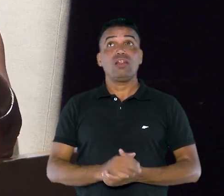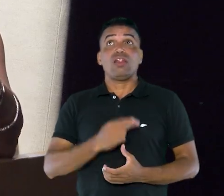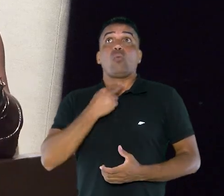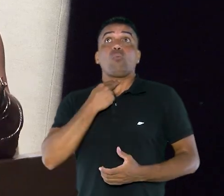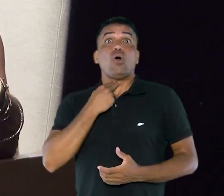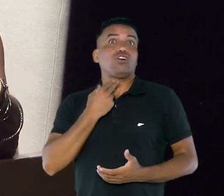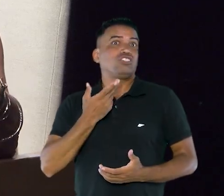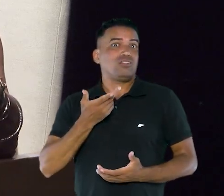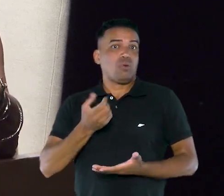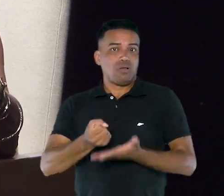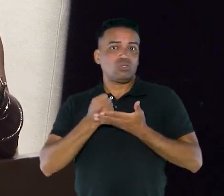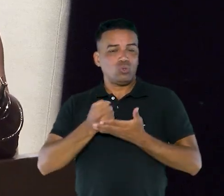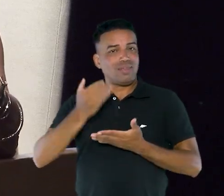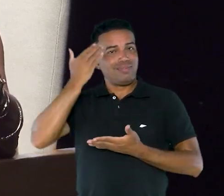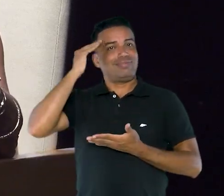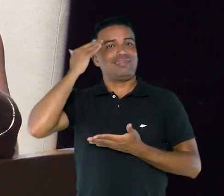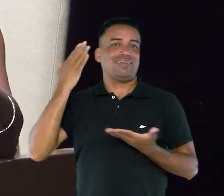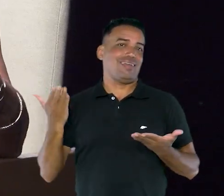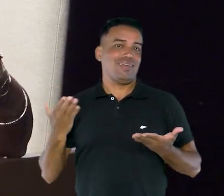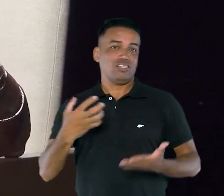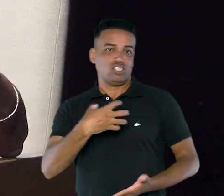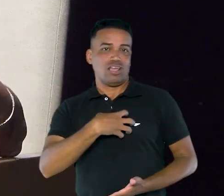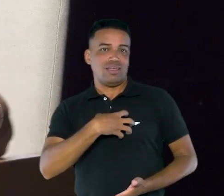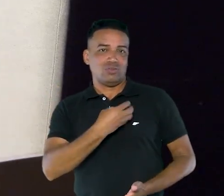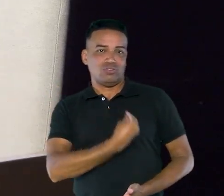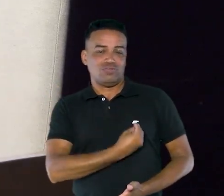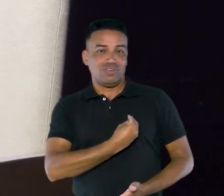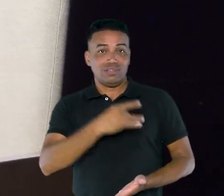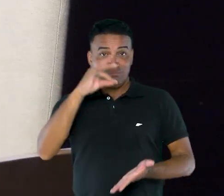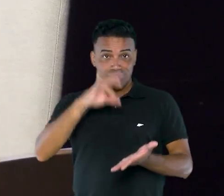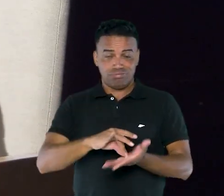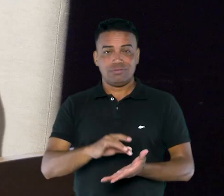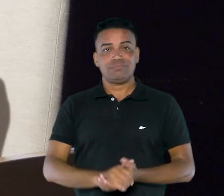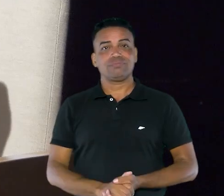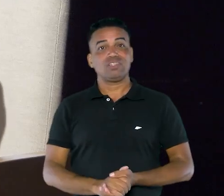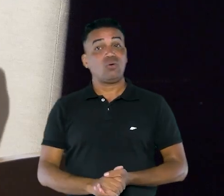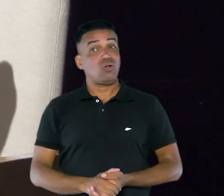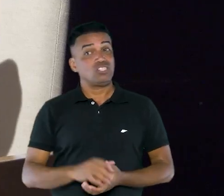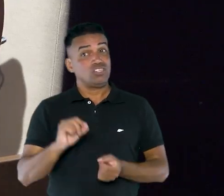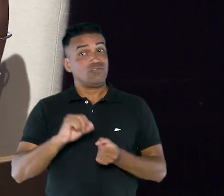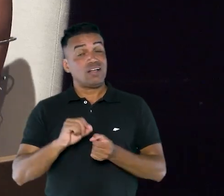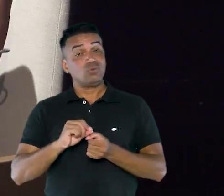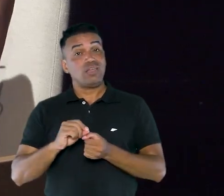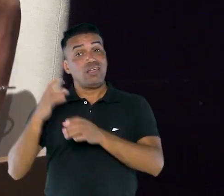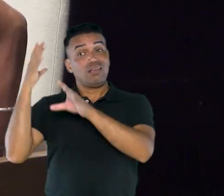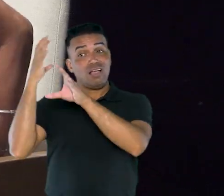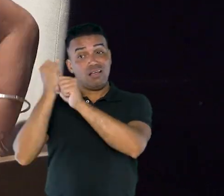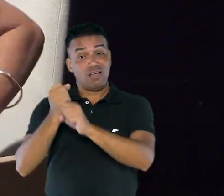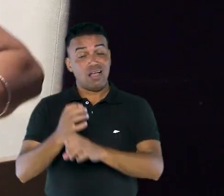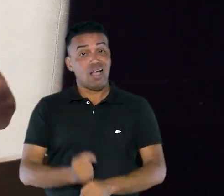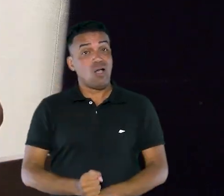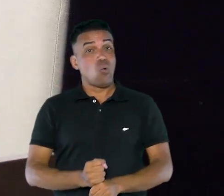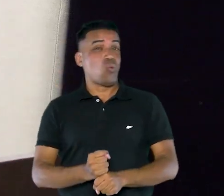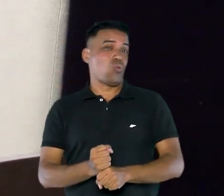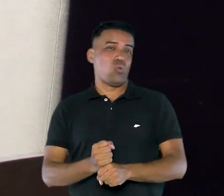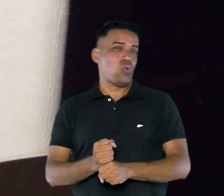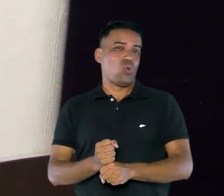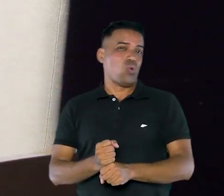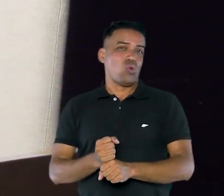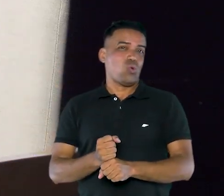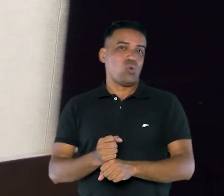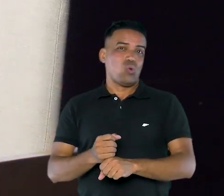o que são esses modos de vida de verdade. Então, a gente usa uma régua para olhar para esses modos de vida, que é uma régua